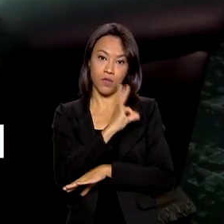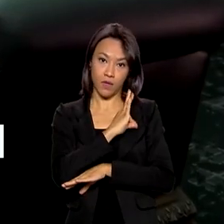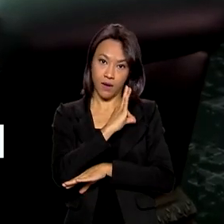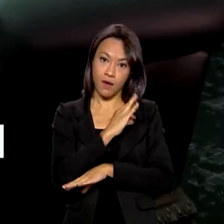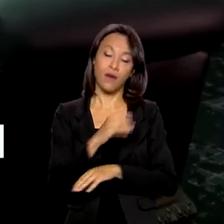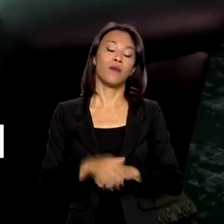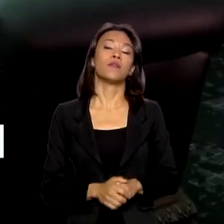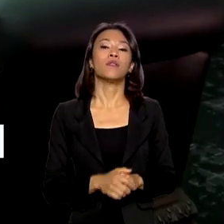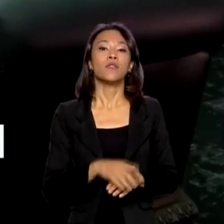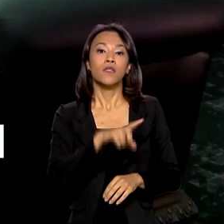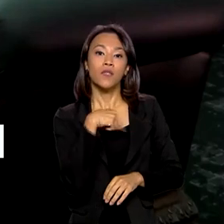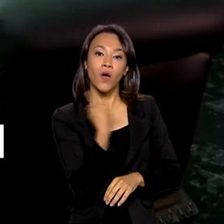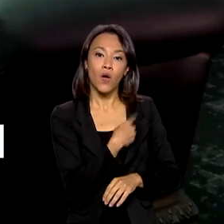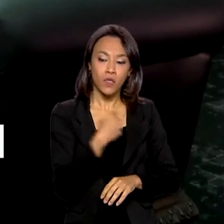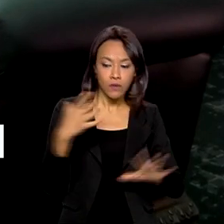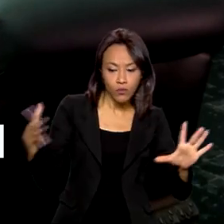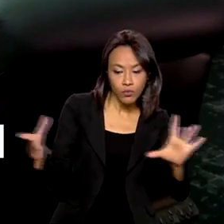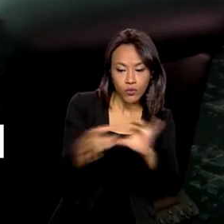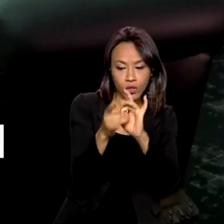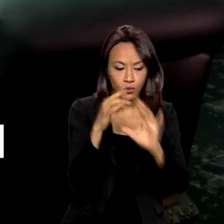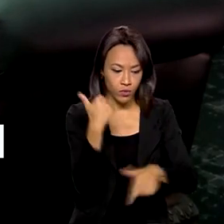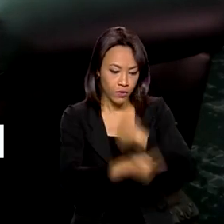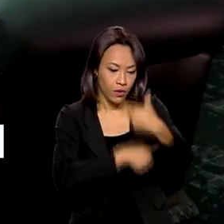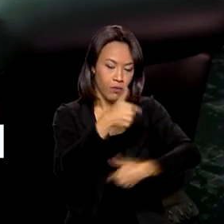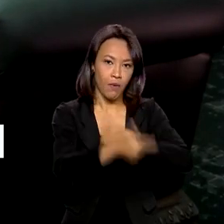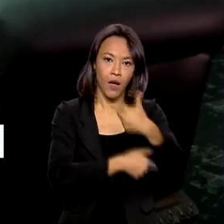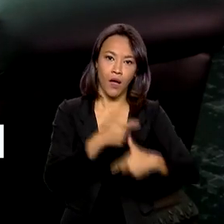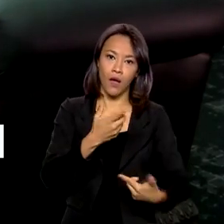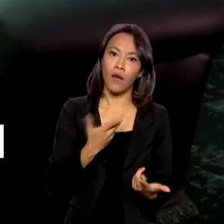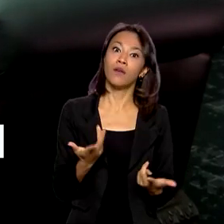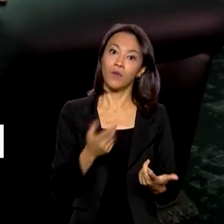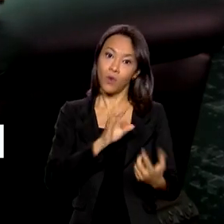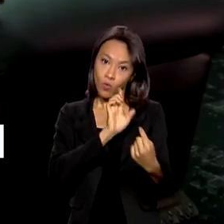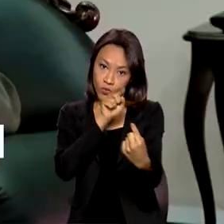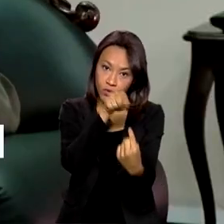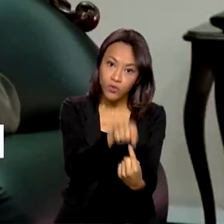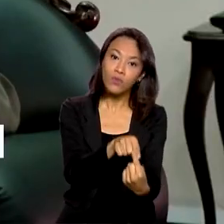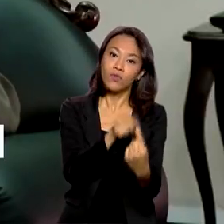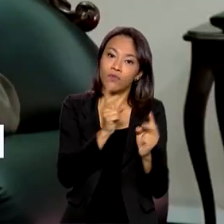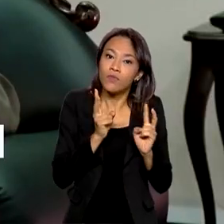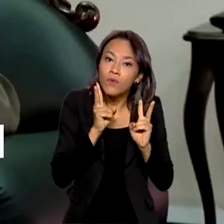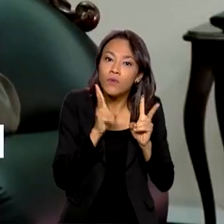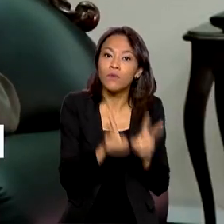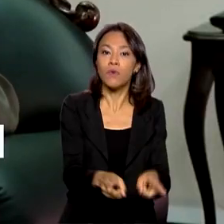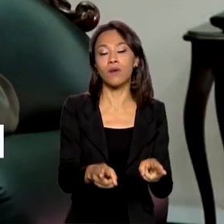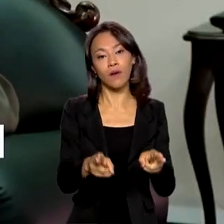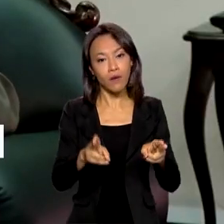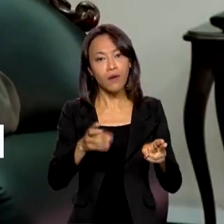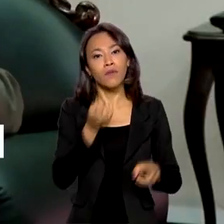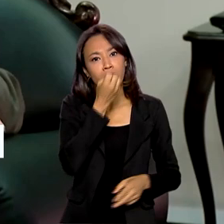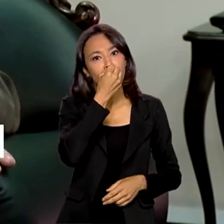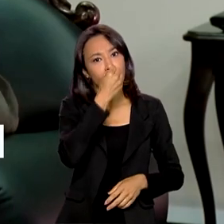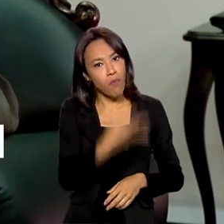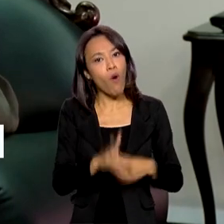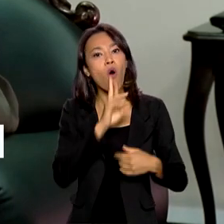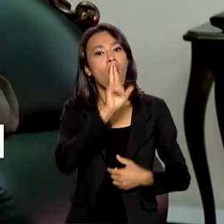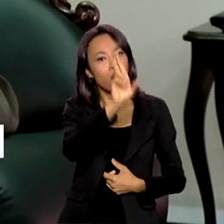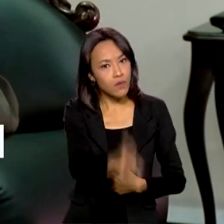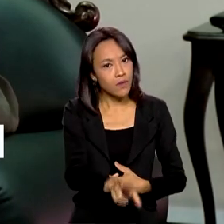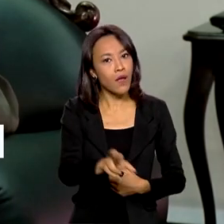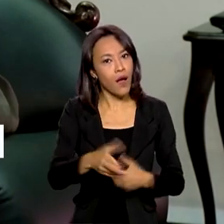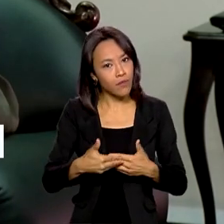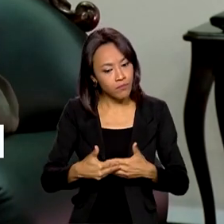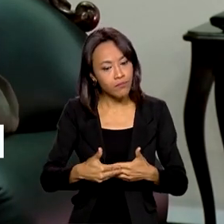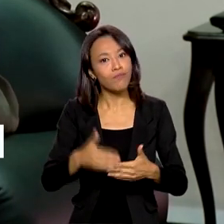realizando operações Integradas também voltadas para essa finalidade eu acho que a gente teve bons números e excelentes resultados